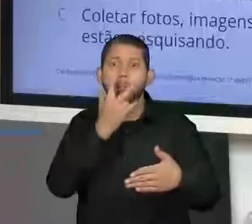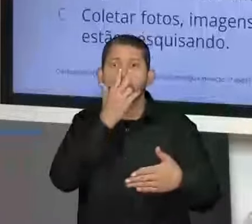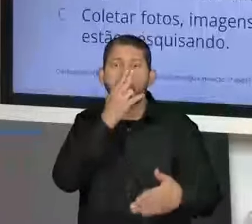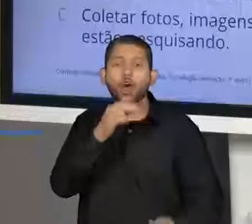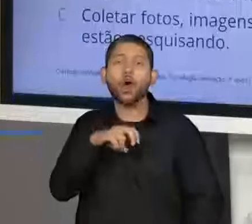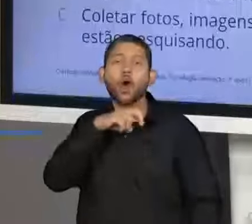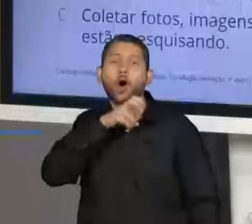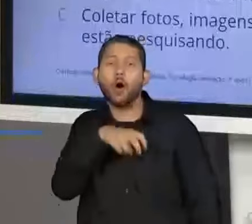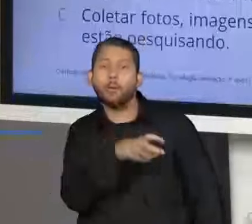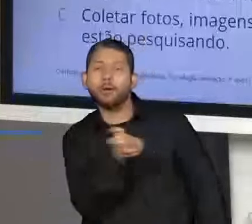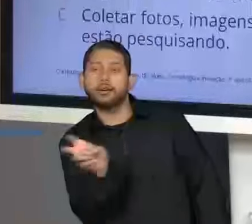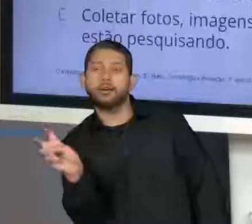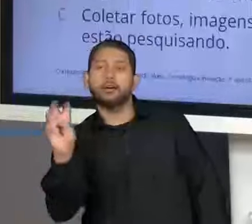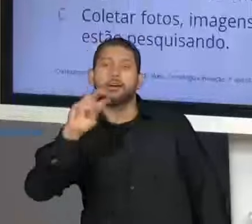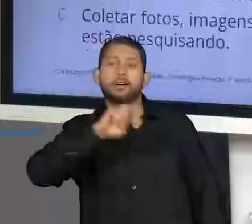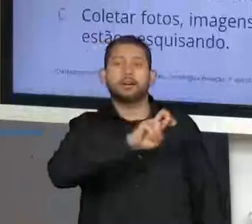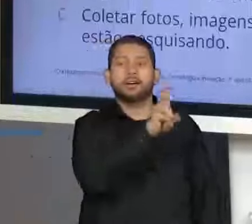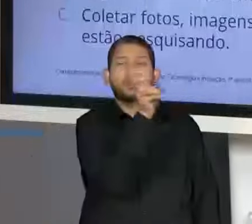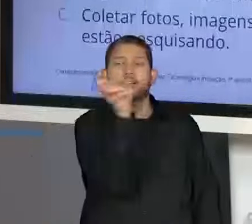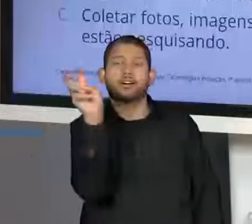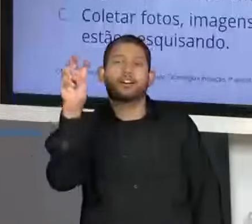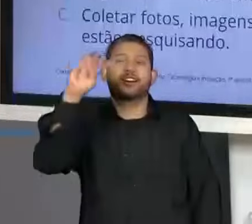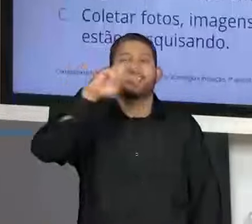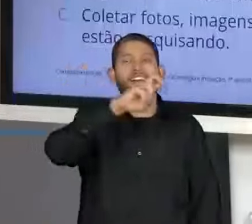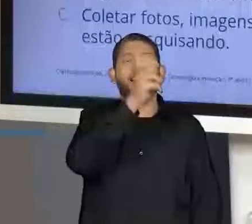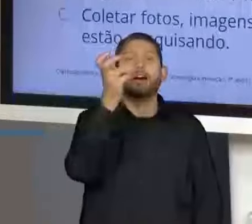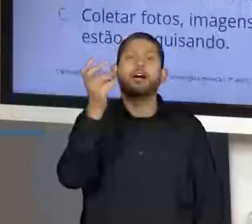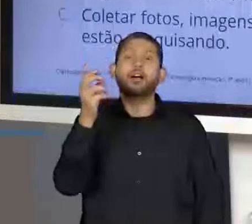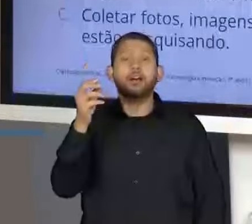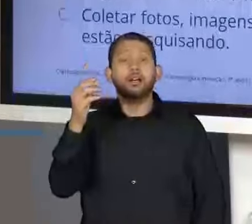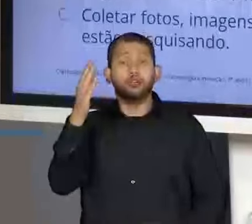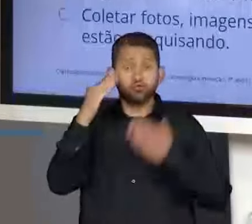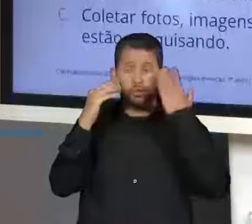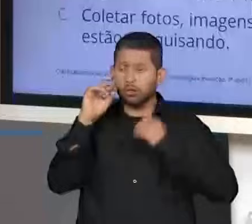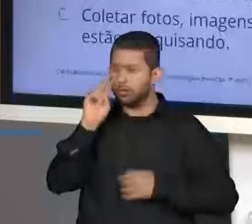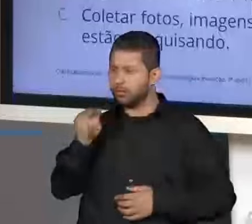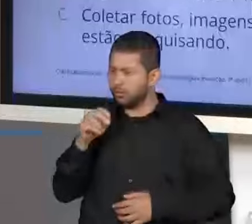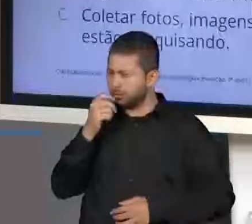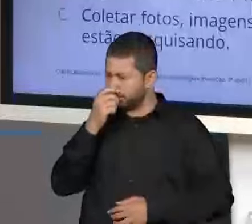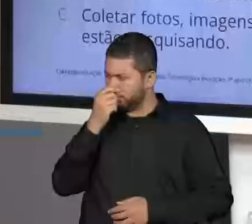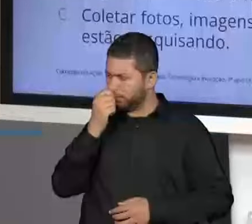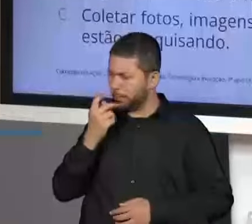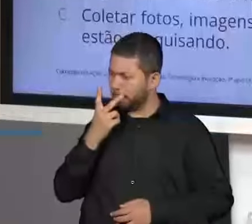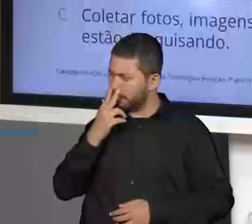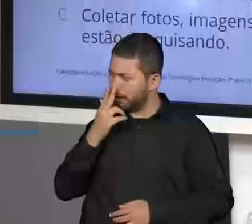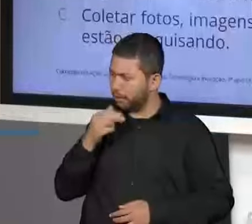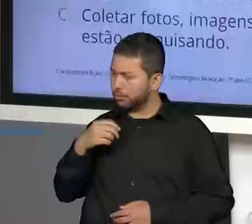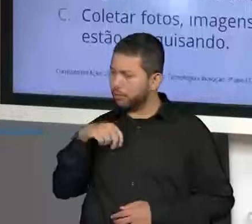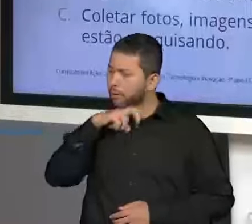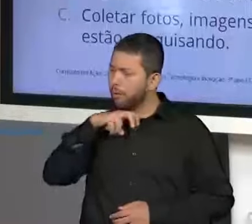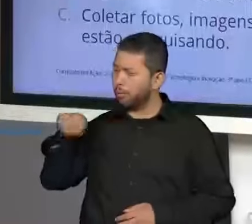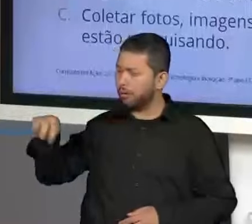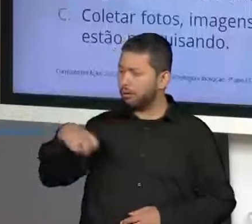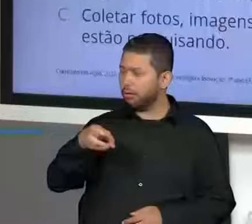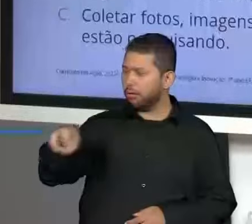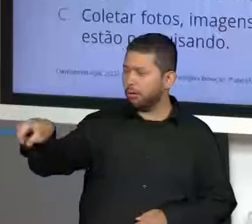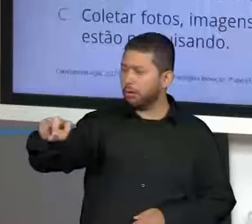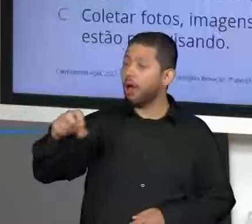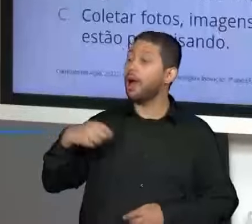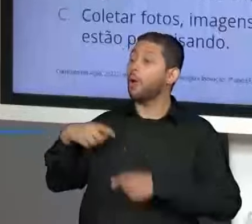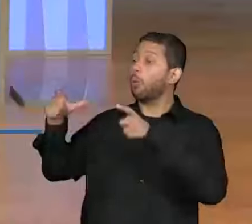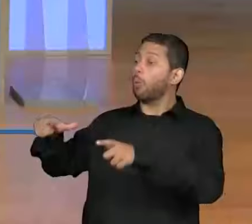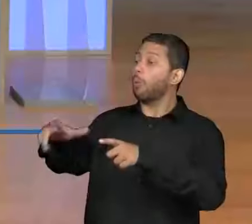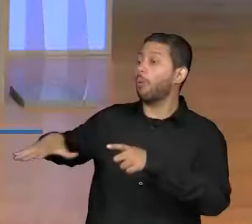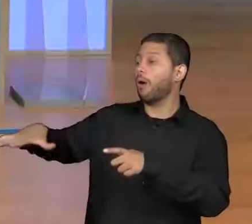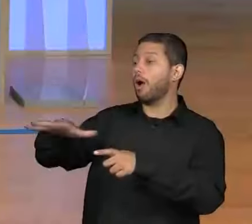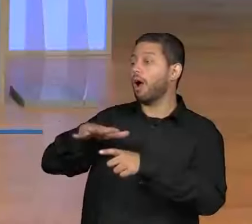grande serpente. E aí por isso quando os indígenas chegaram lá, falaram em Imbuguaçu, que quer dizer cobra grande.